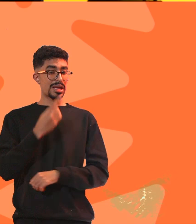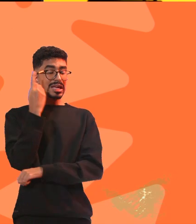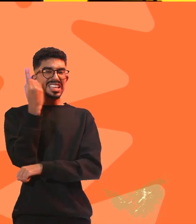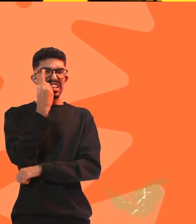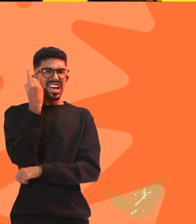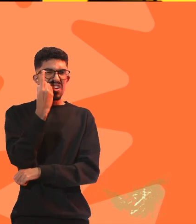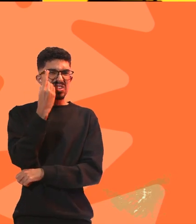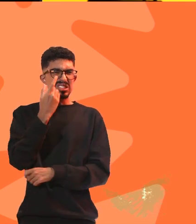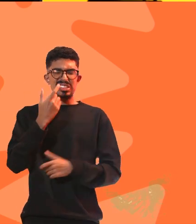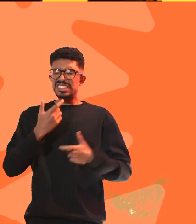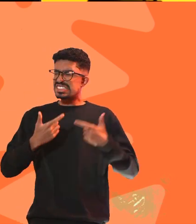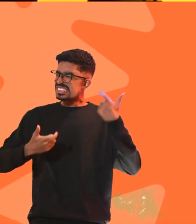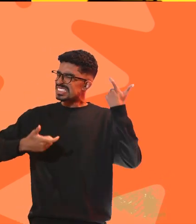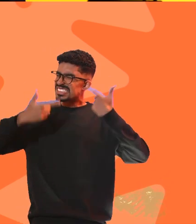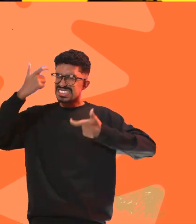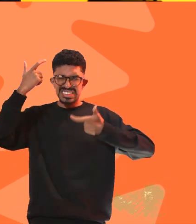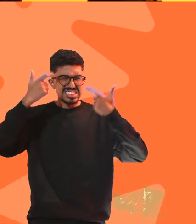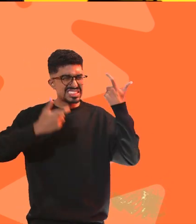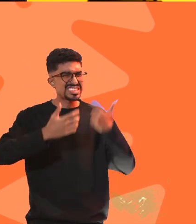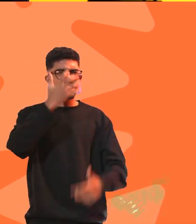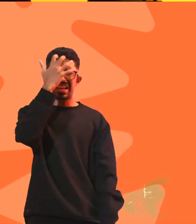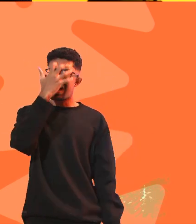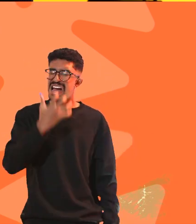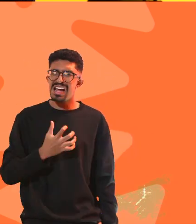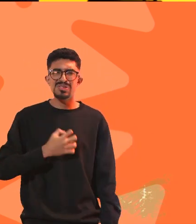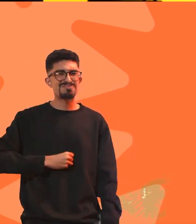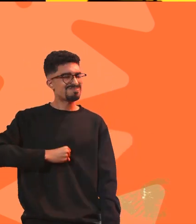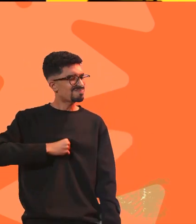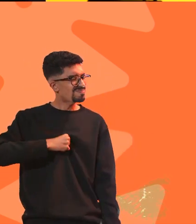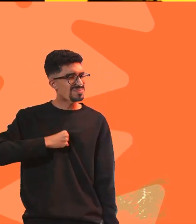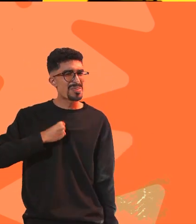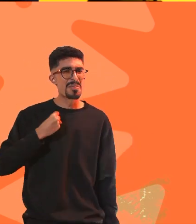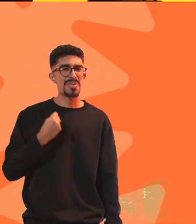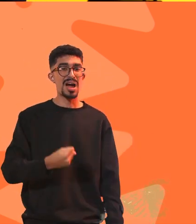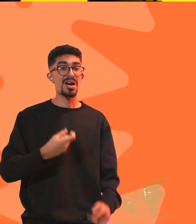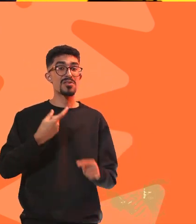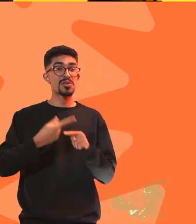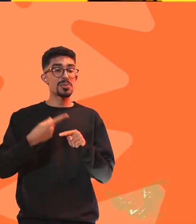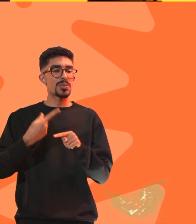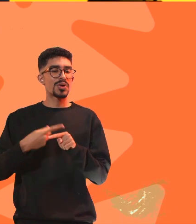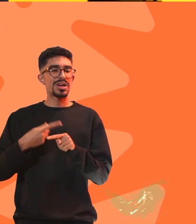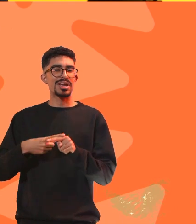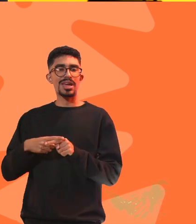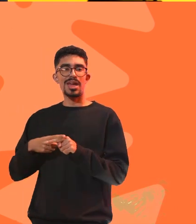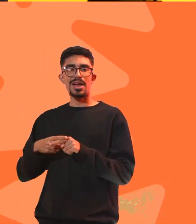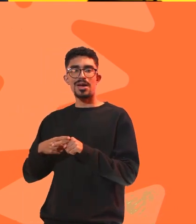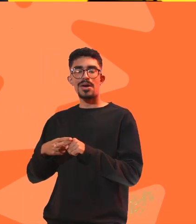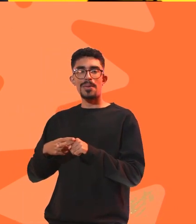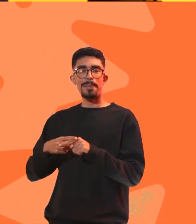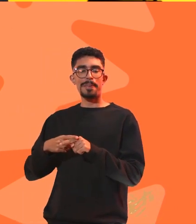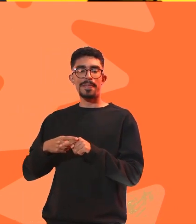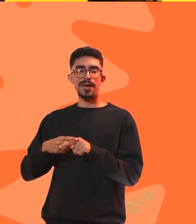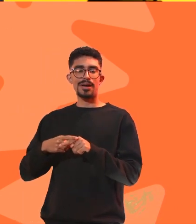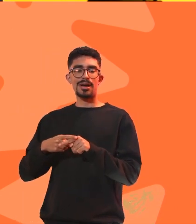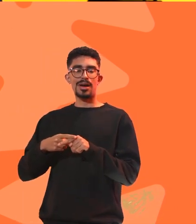homem que fez isso merece a morte. Deverá pagar 4 vezes o preço da cordeira, porquanto agiu sem misericórdia.